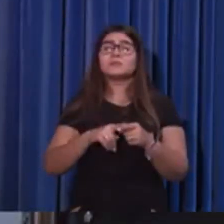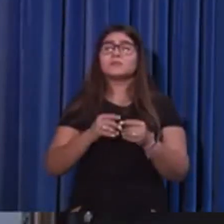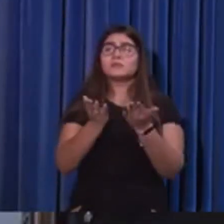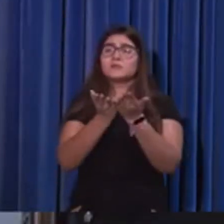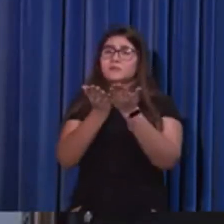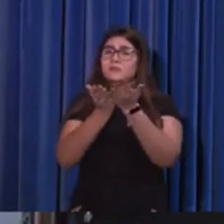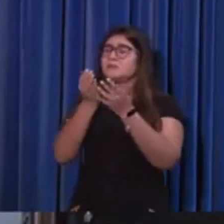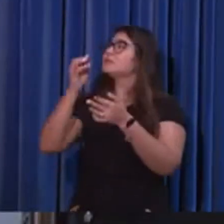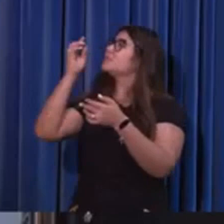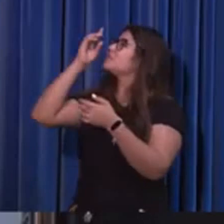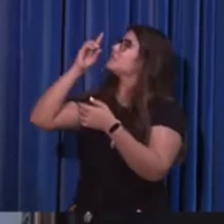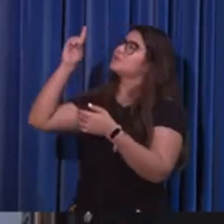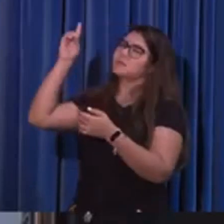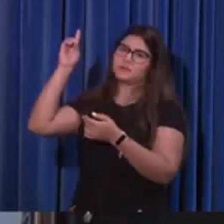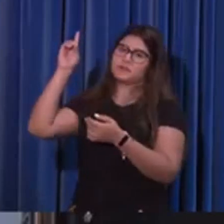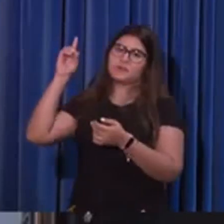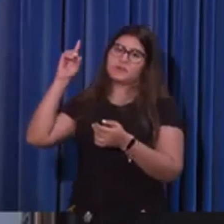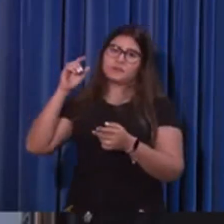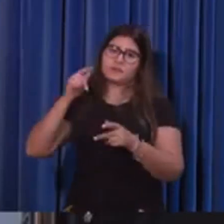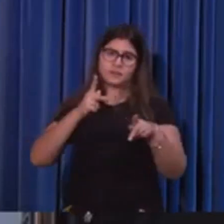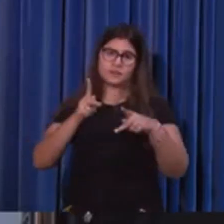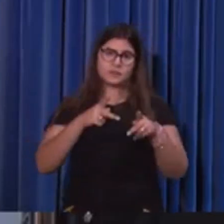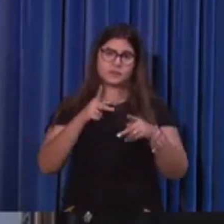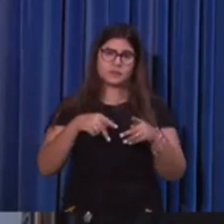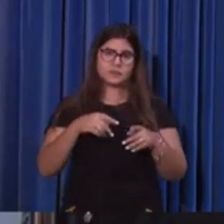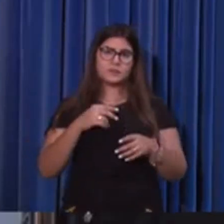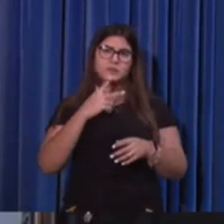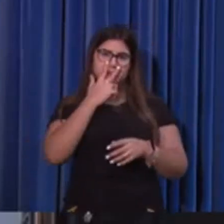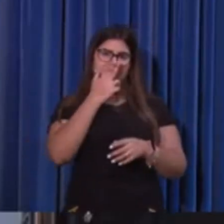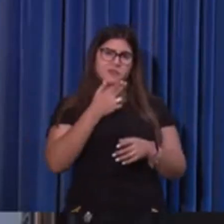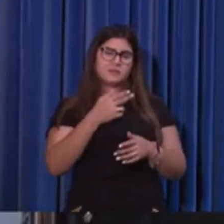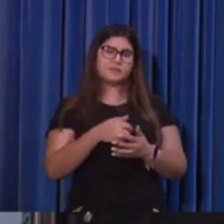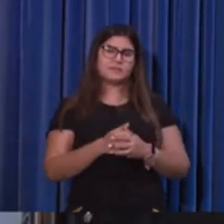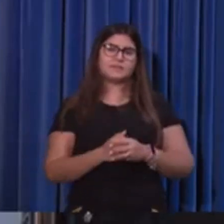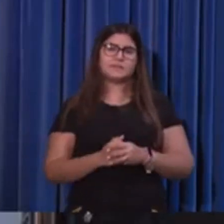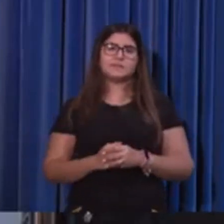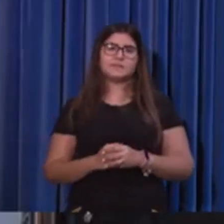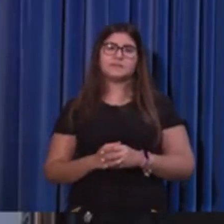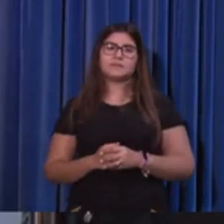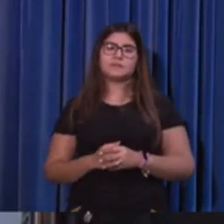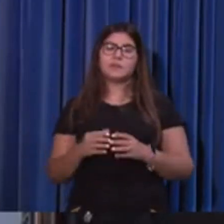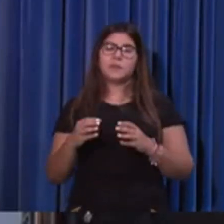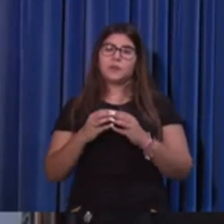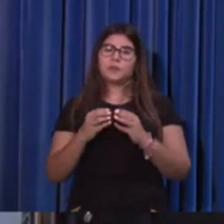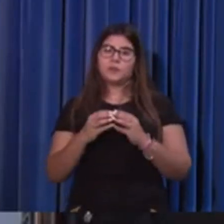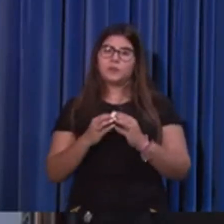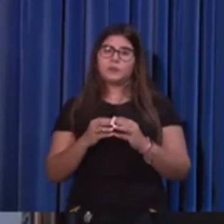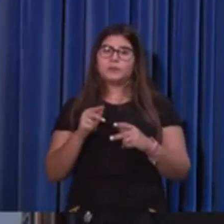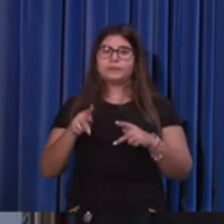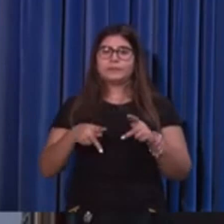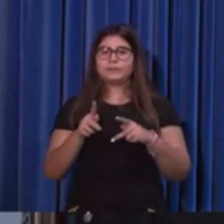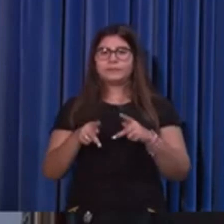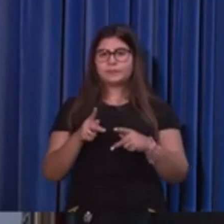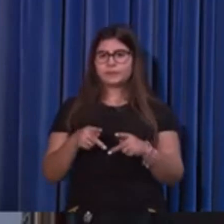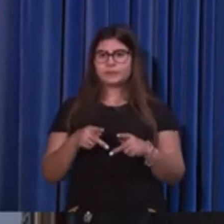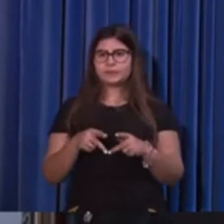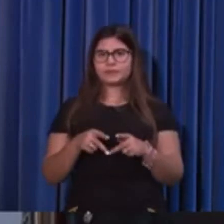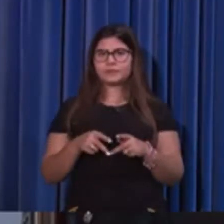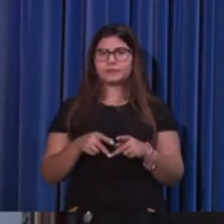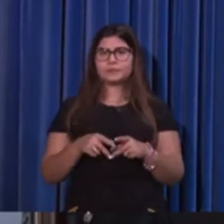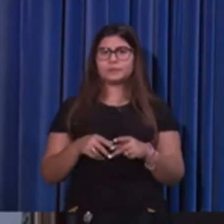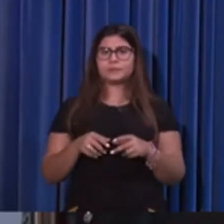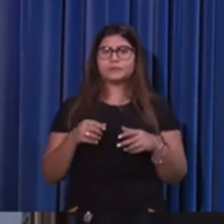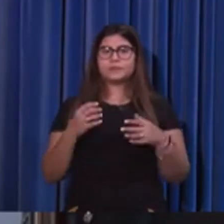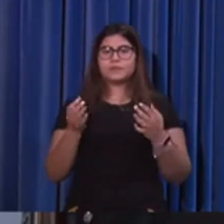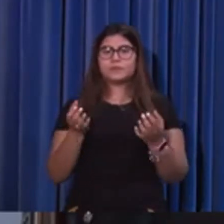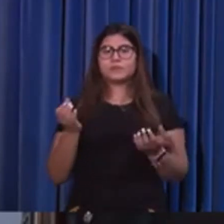Os versículos 13 a 15 descrevem a atitude de um grupo de pessoas que basearam seu serviço a Deus numa recompensa